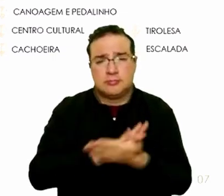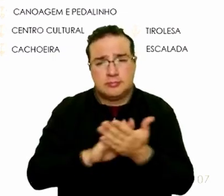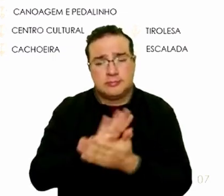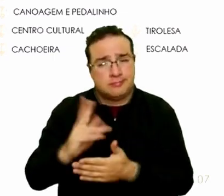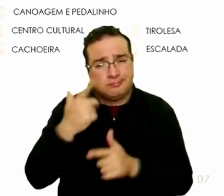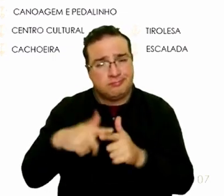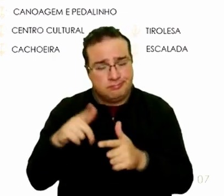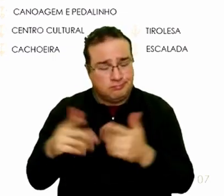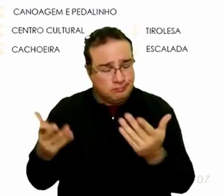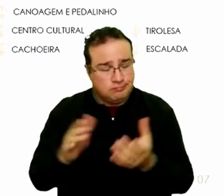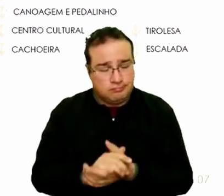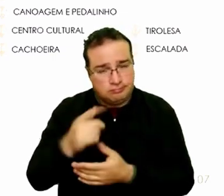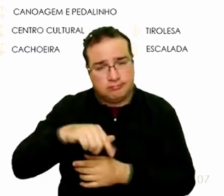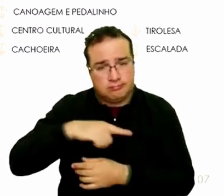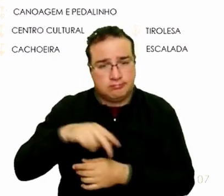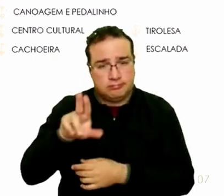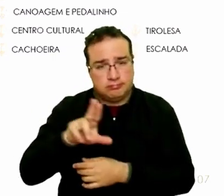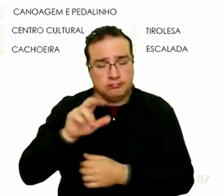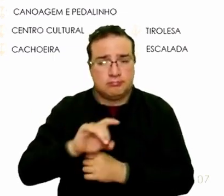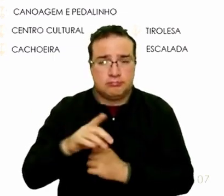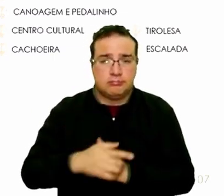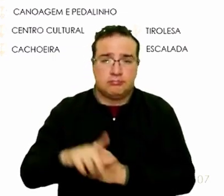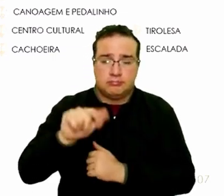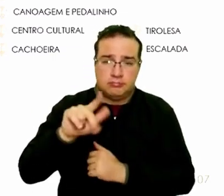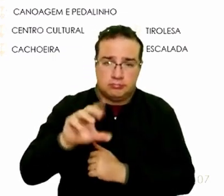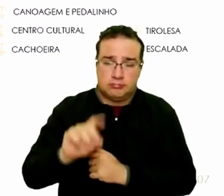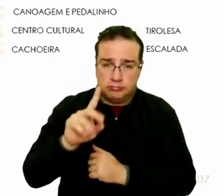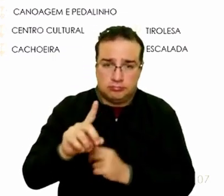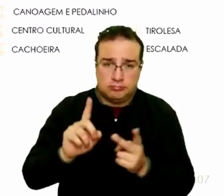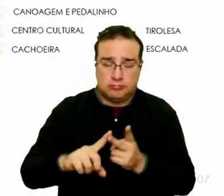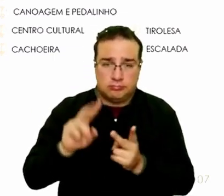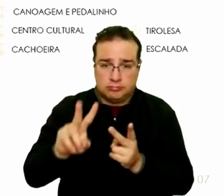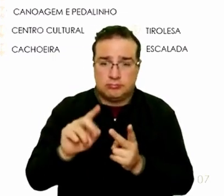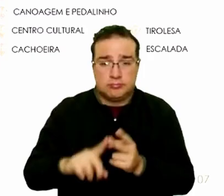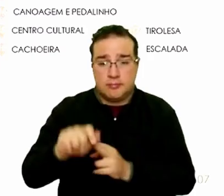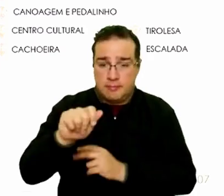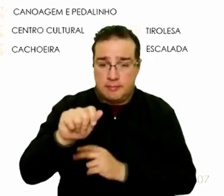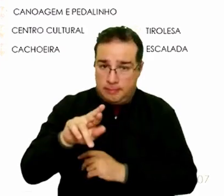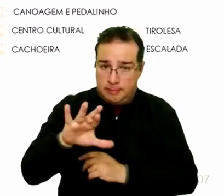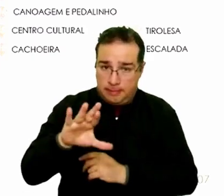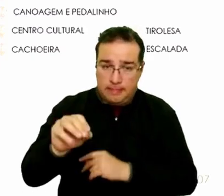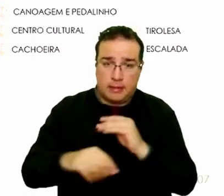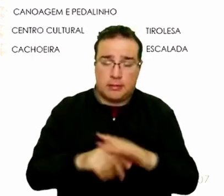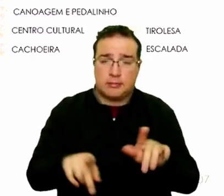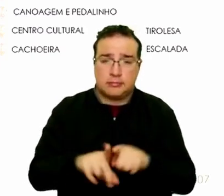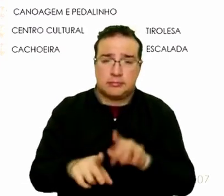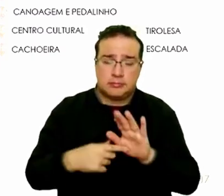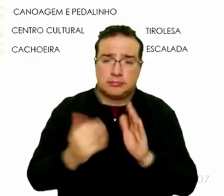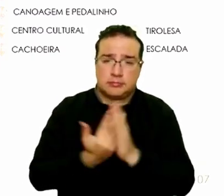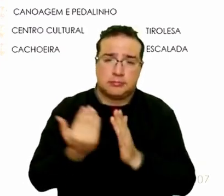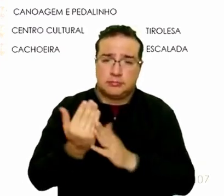acontece o que acontece hoje. A gente tem o uso ali só do Lago Igapó 1, Lago Igapó 2 e o Aterro. São os parques ali onde